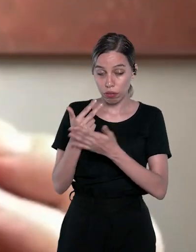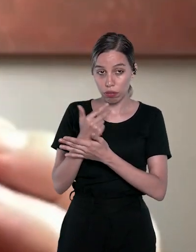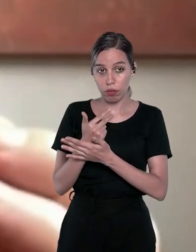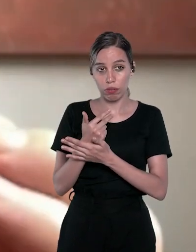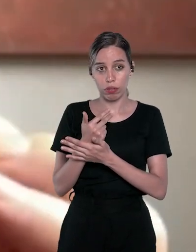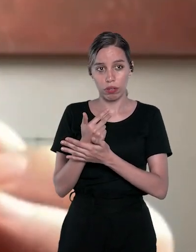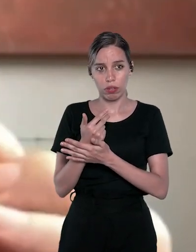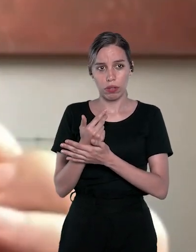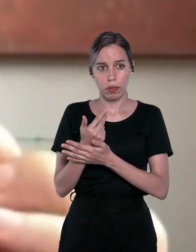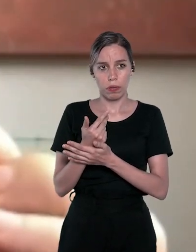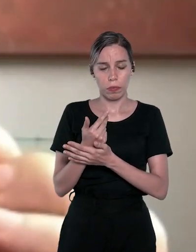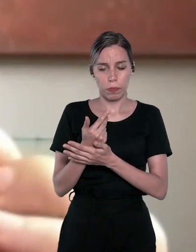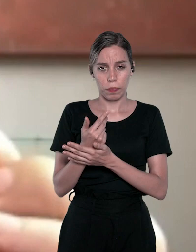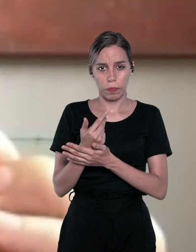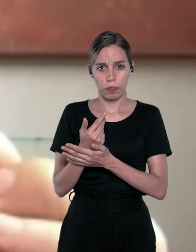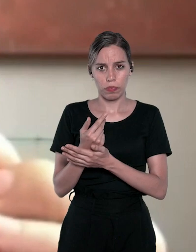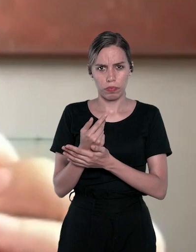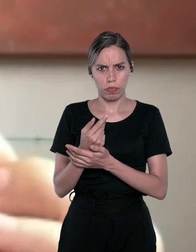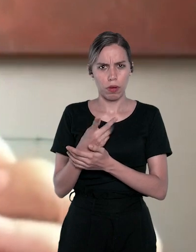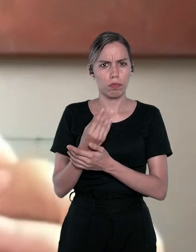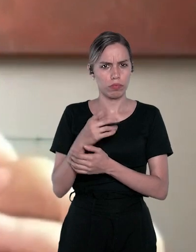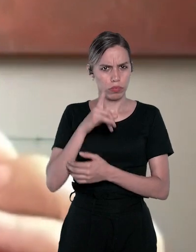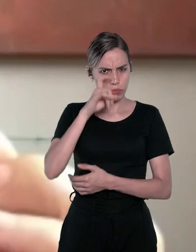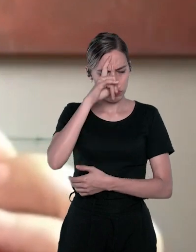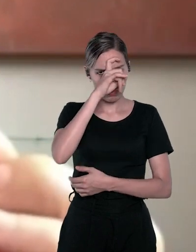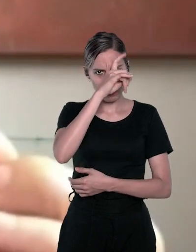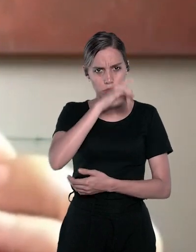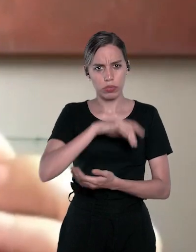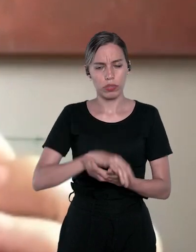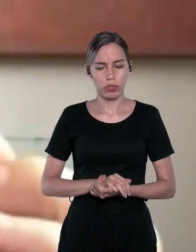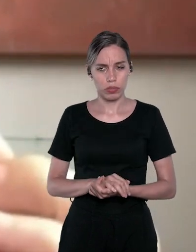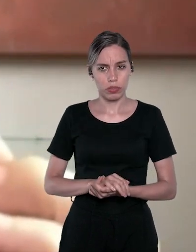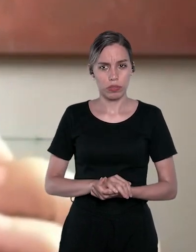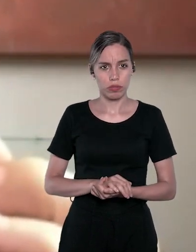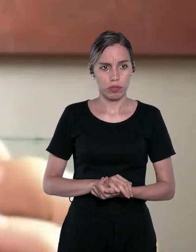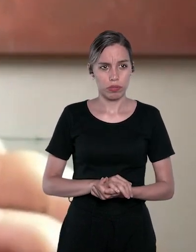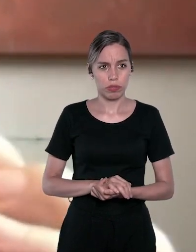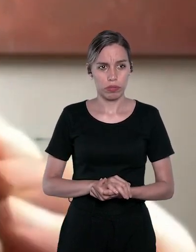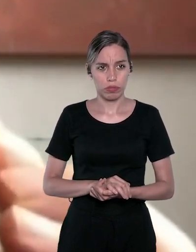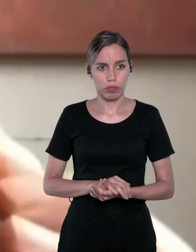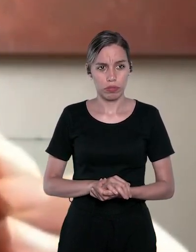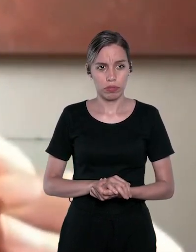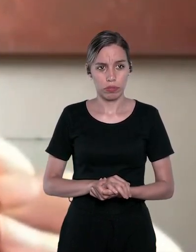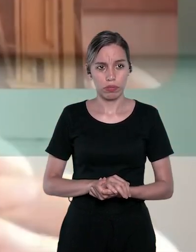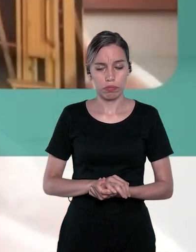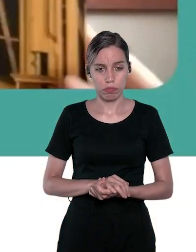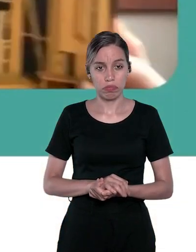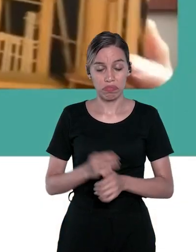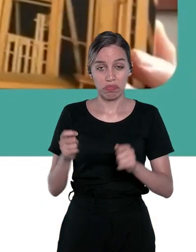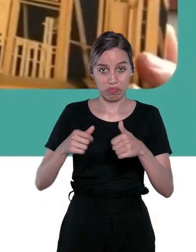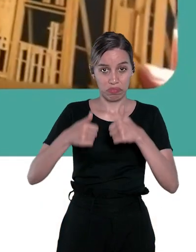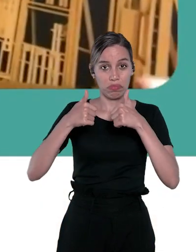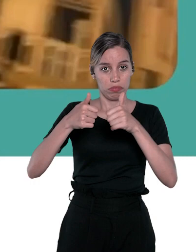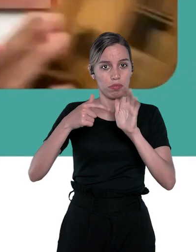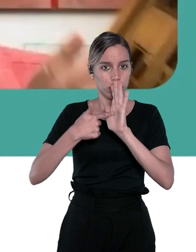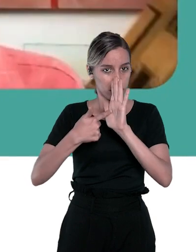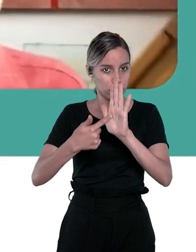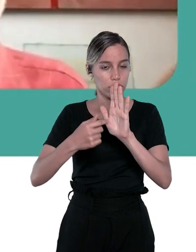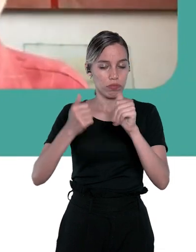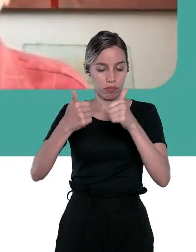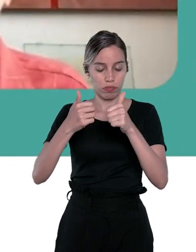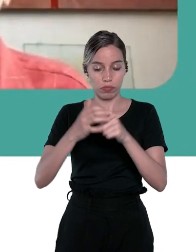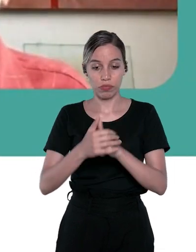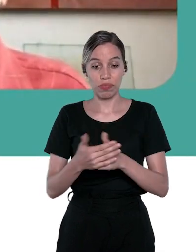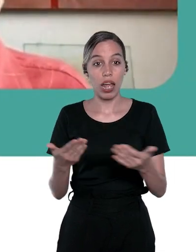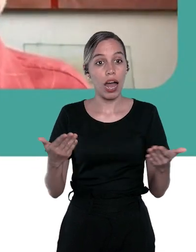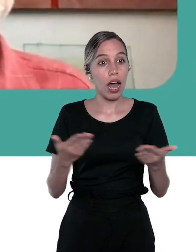croquis. Cenário bem complexo, né? Sim. Tudo bem? Agora, tudo certo, tá